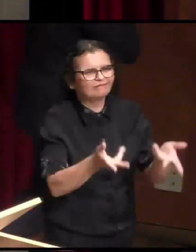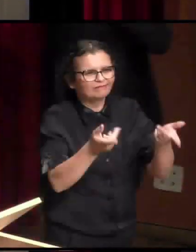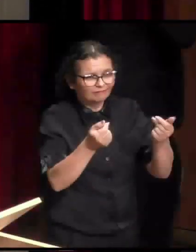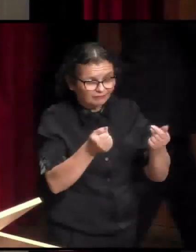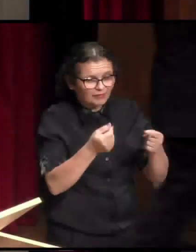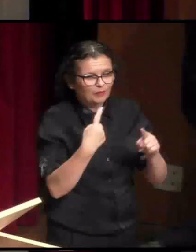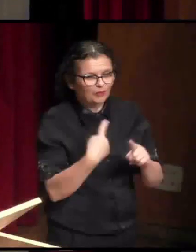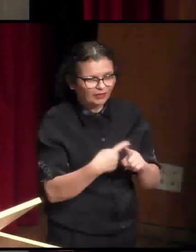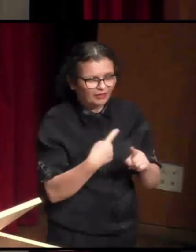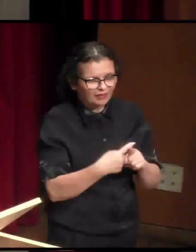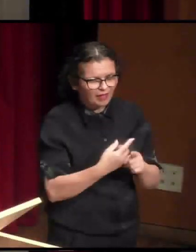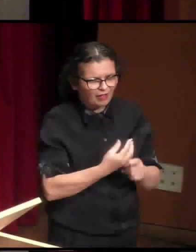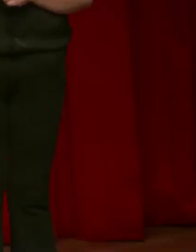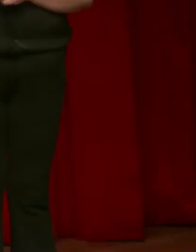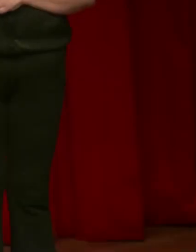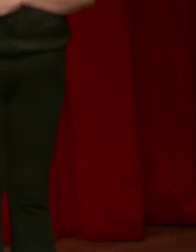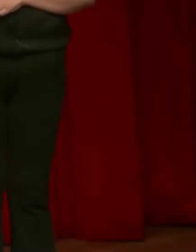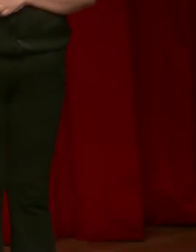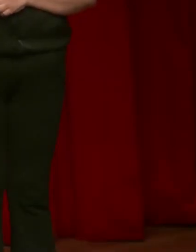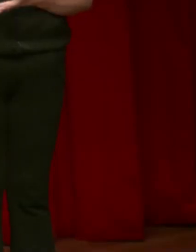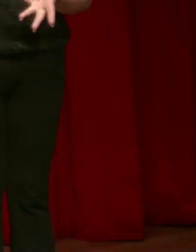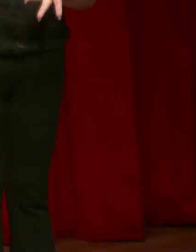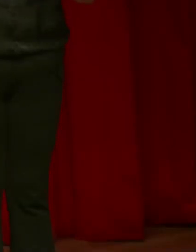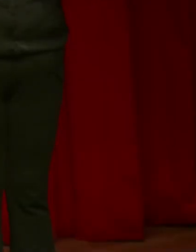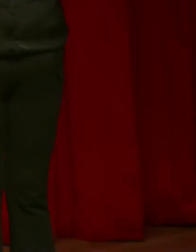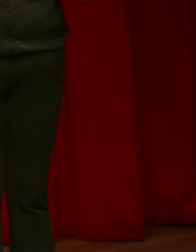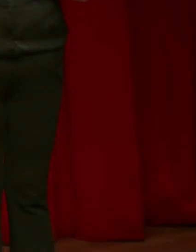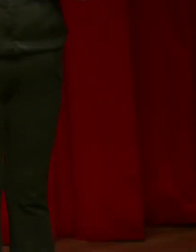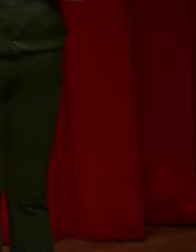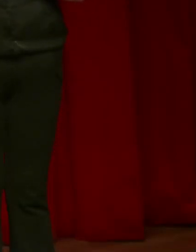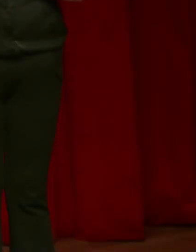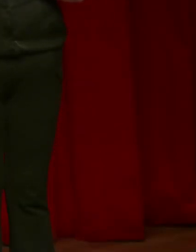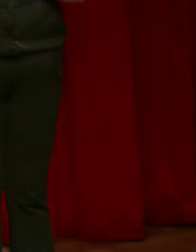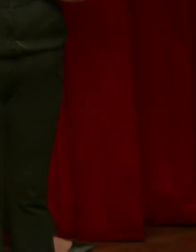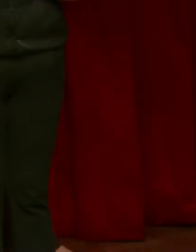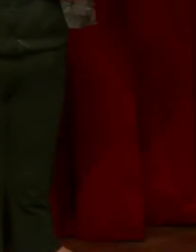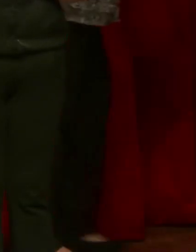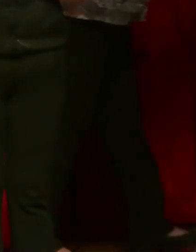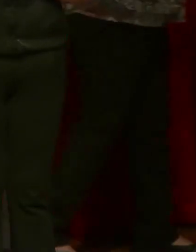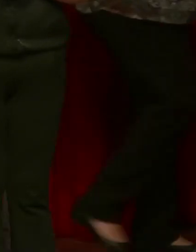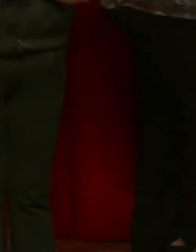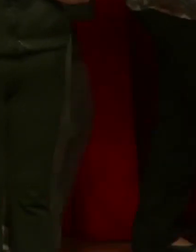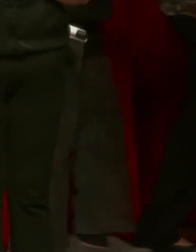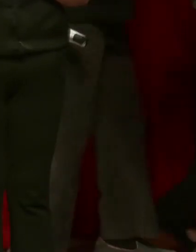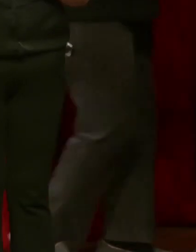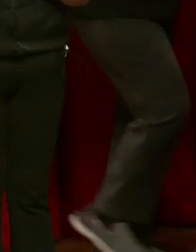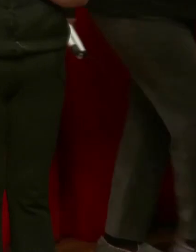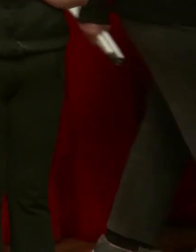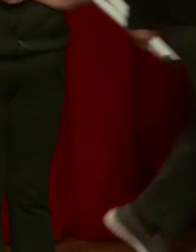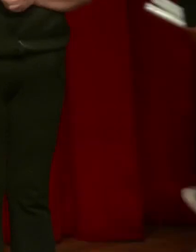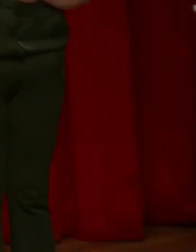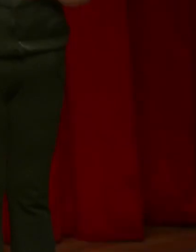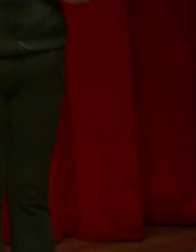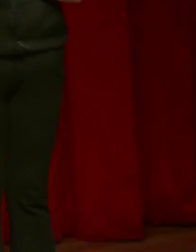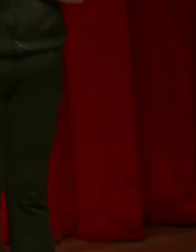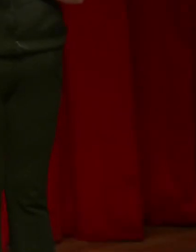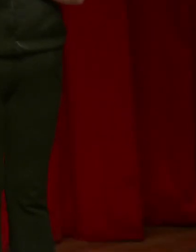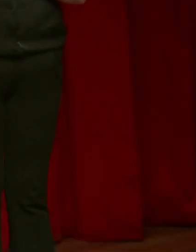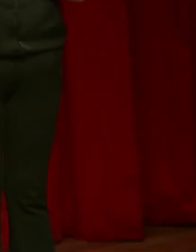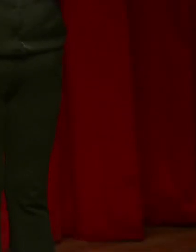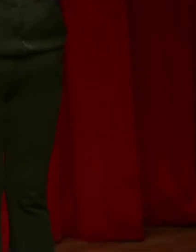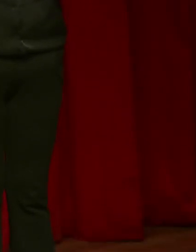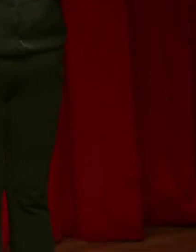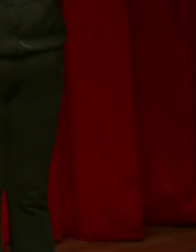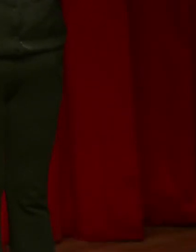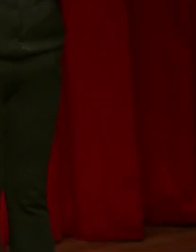porque a vivência de cada um. A Eni, uma grande colaboradora que está conosco desde o início